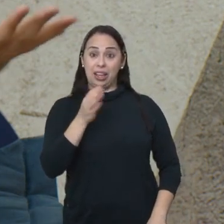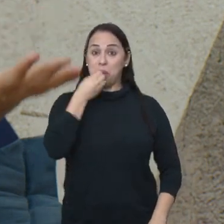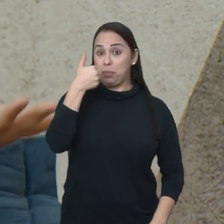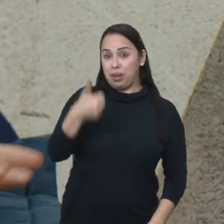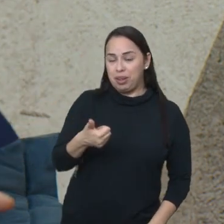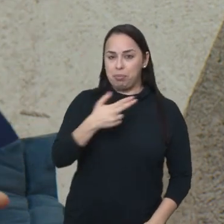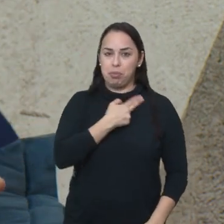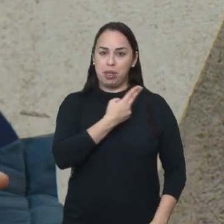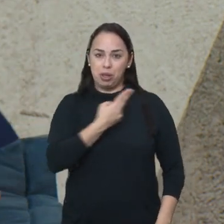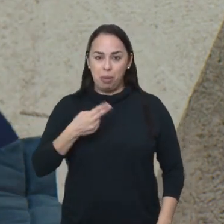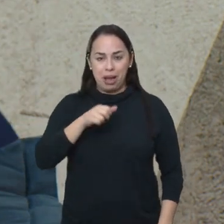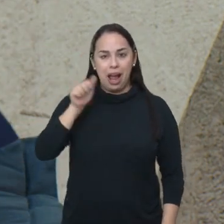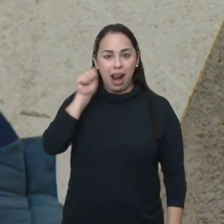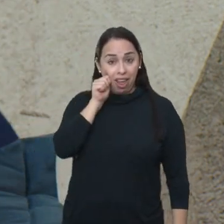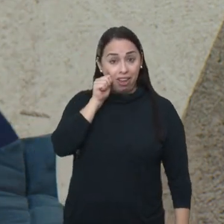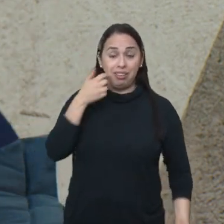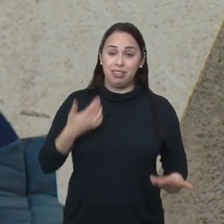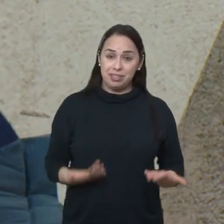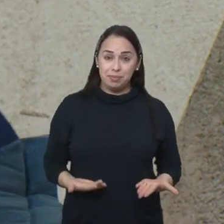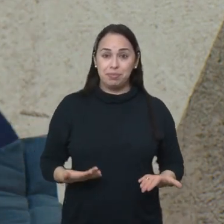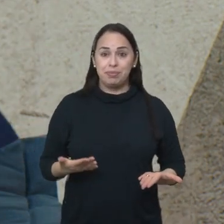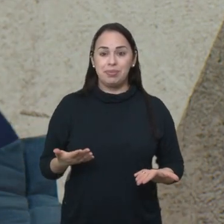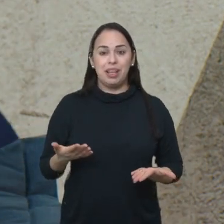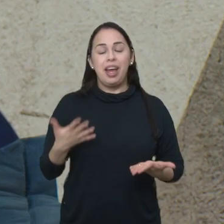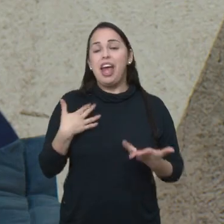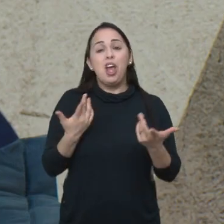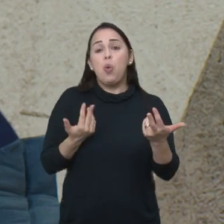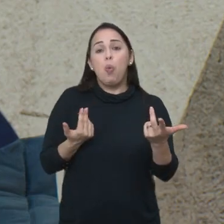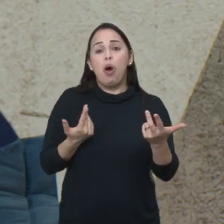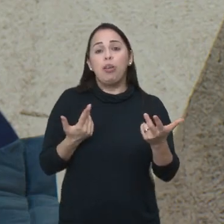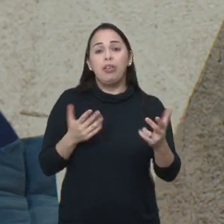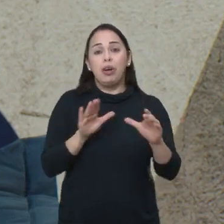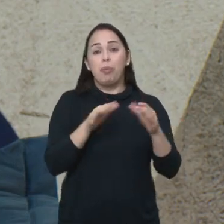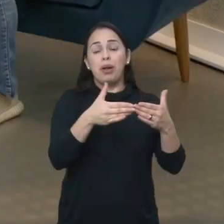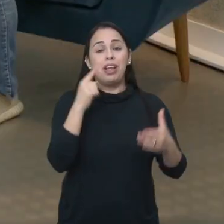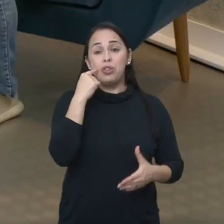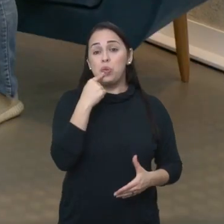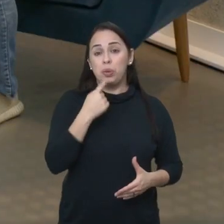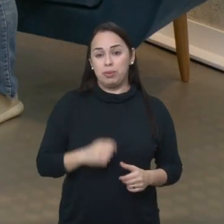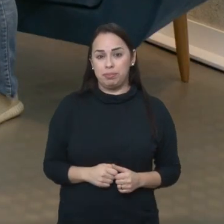diz, olá, tudo bem? O meu nome é Aline, né? Então vai ser igual.